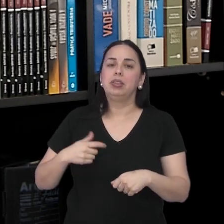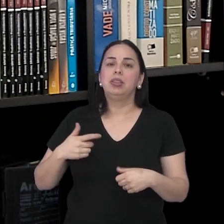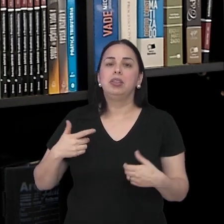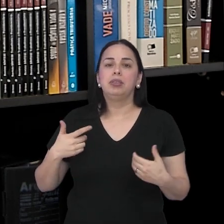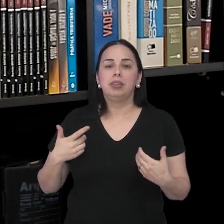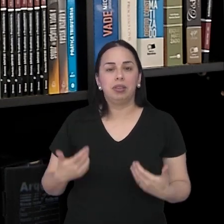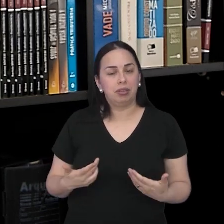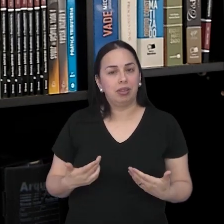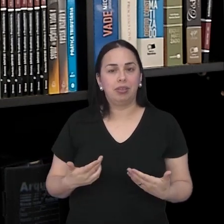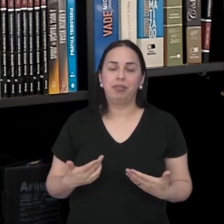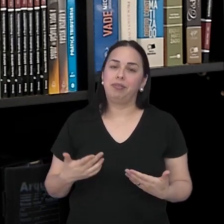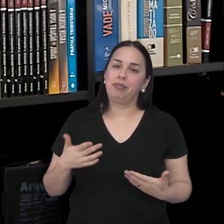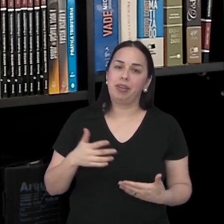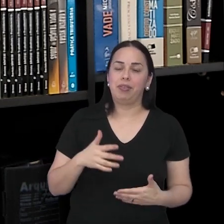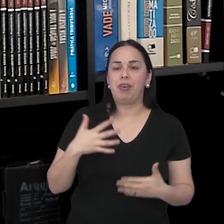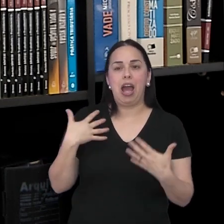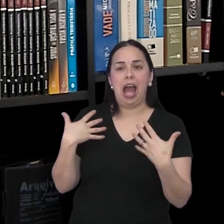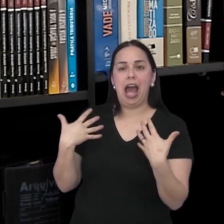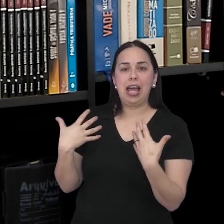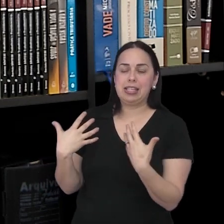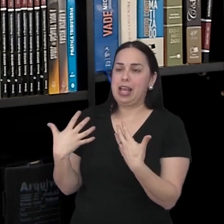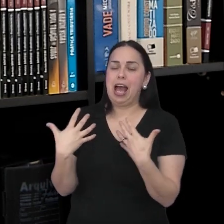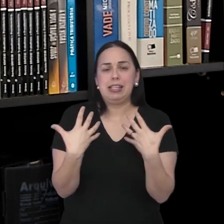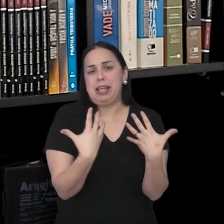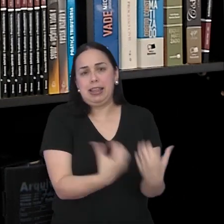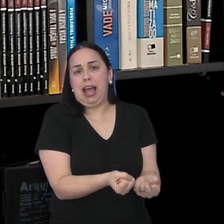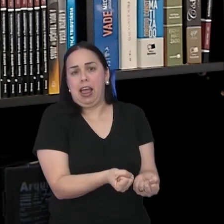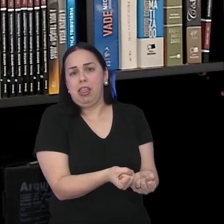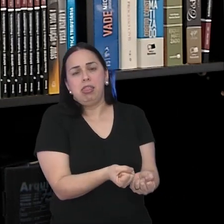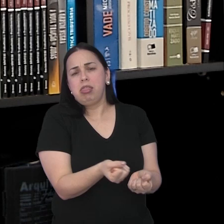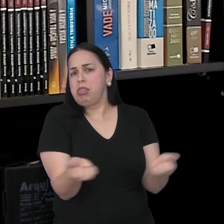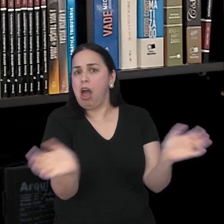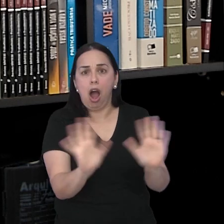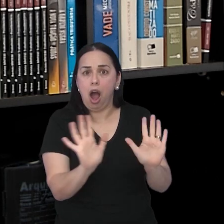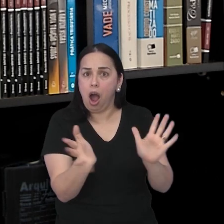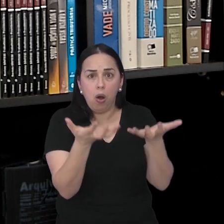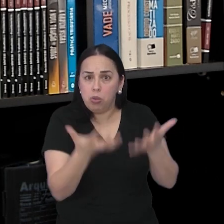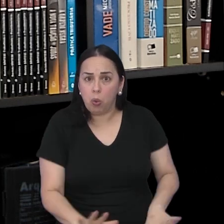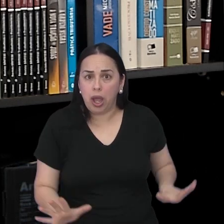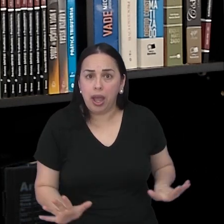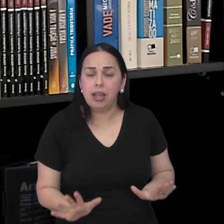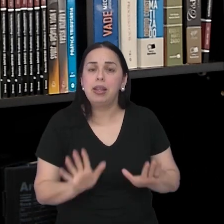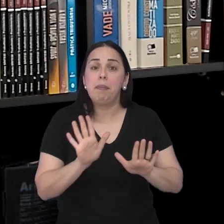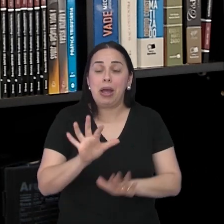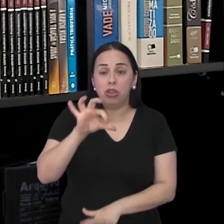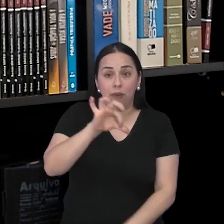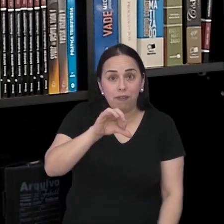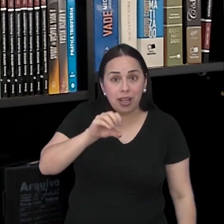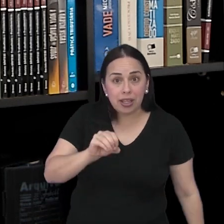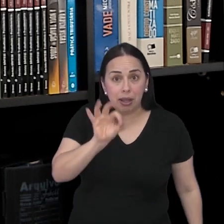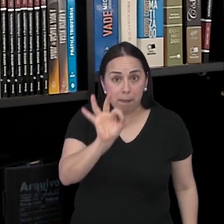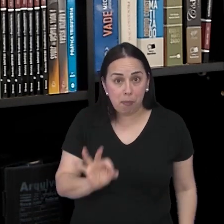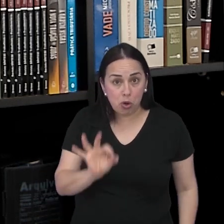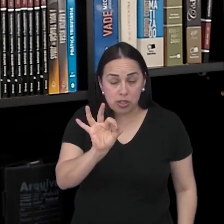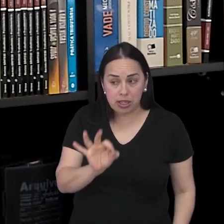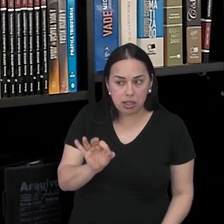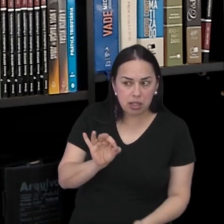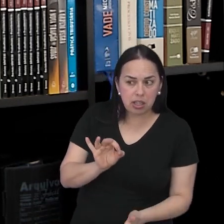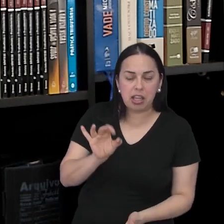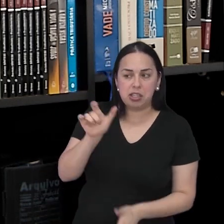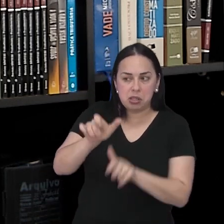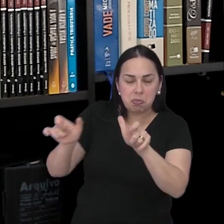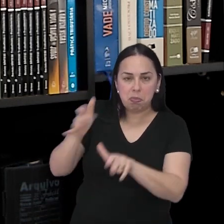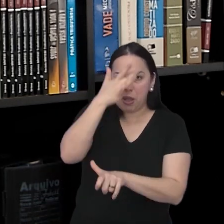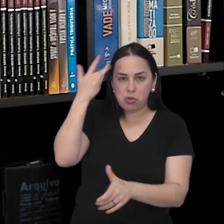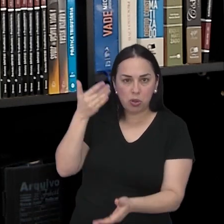ser imediato. Esse empregado normalmente não vai aceitar essa situação. Então, em média, 90% das pessoas